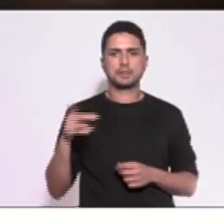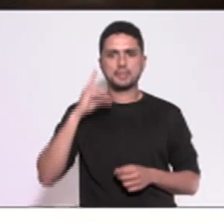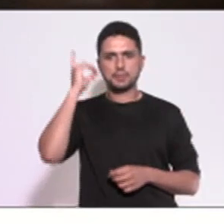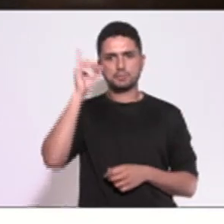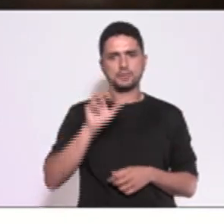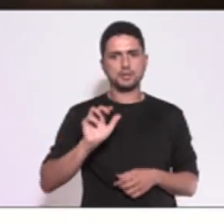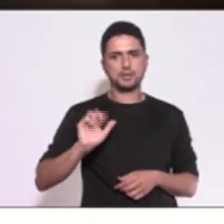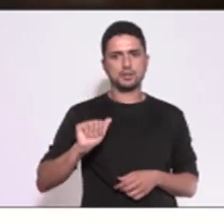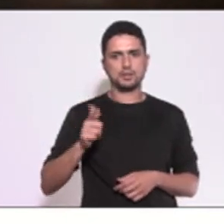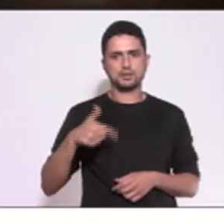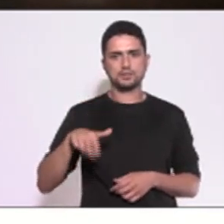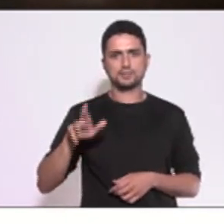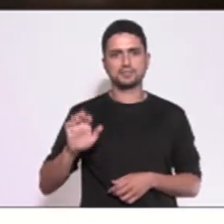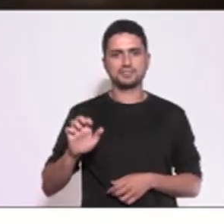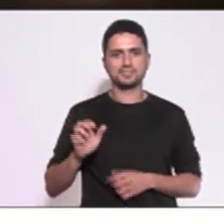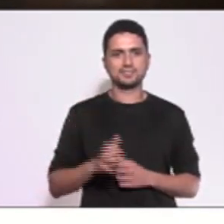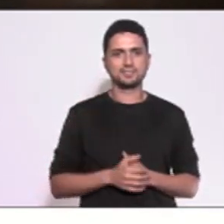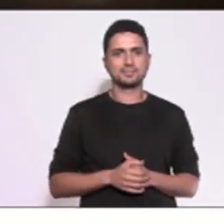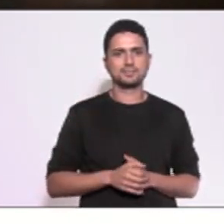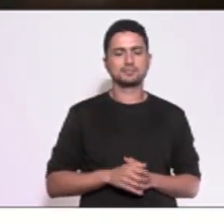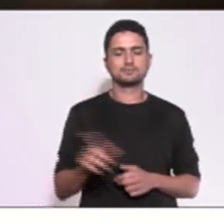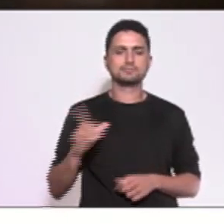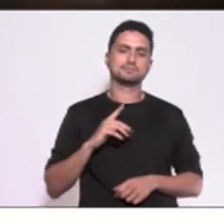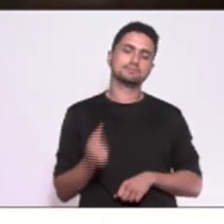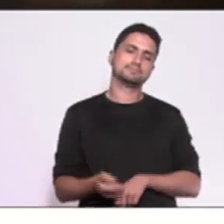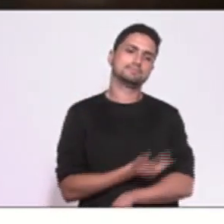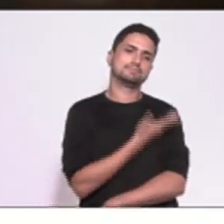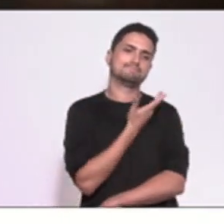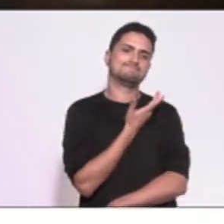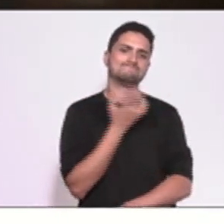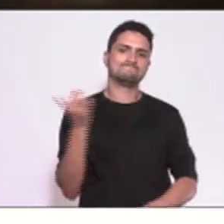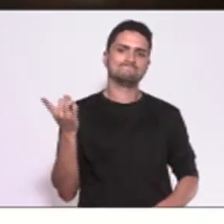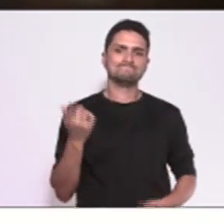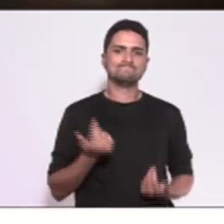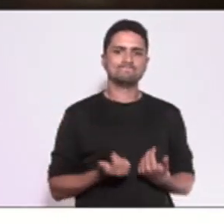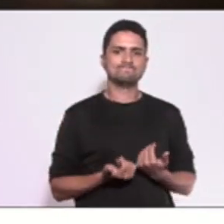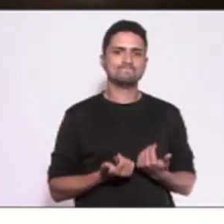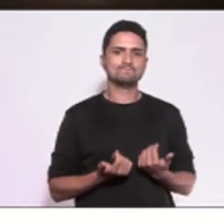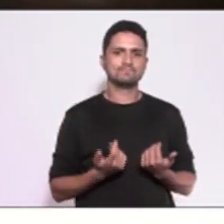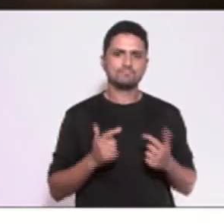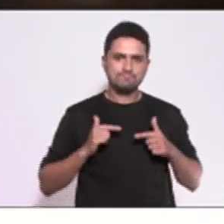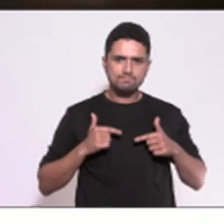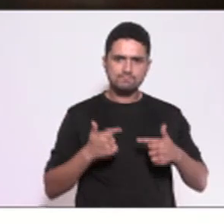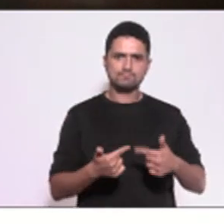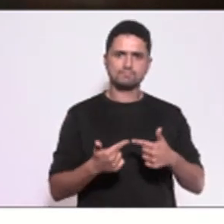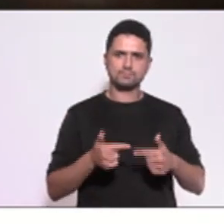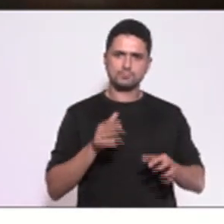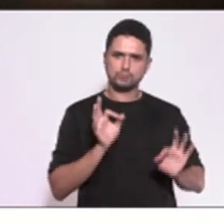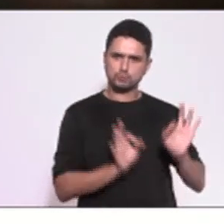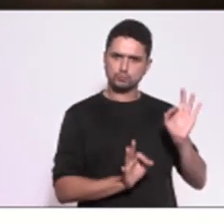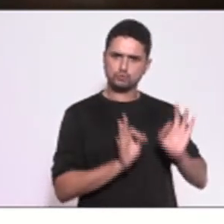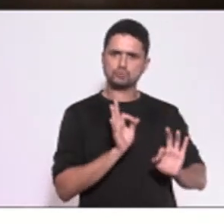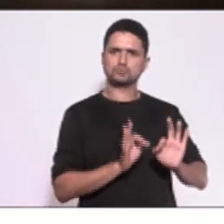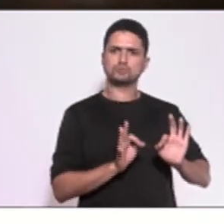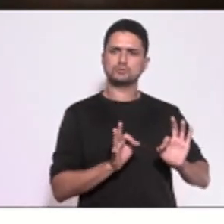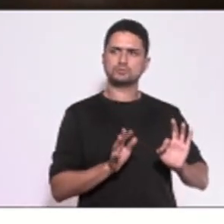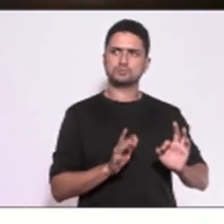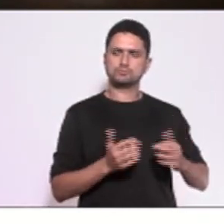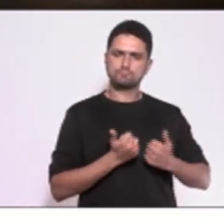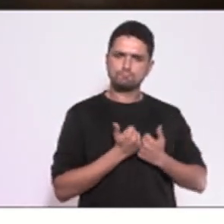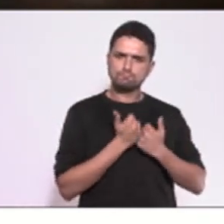deputado Alexandre Quinópio, da mesa, comete um ato de justiça, um ato